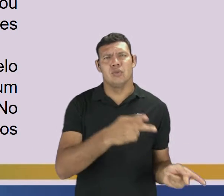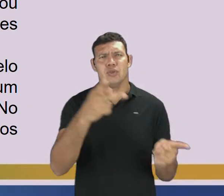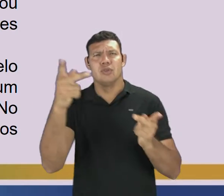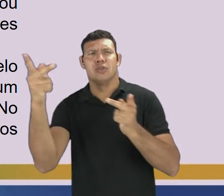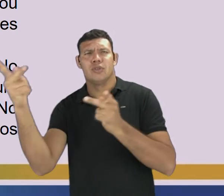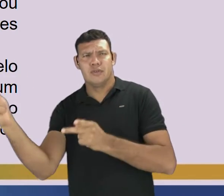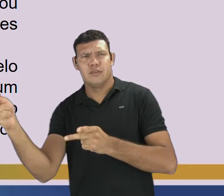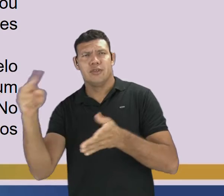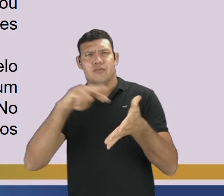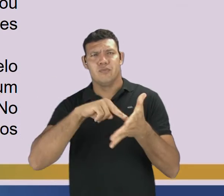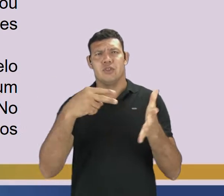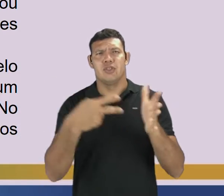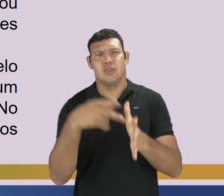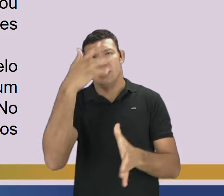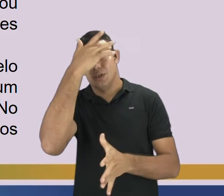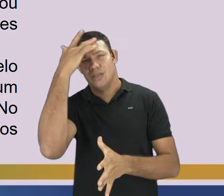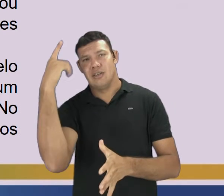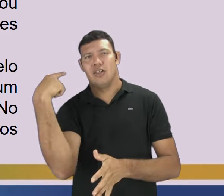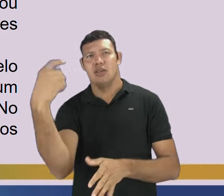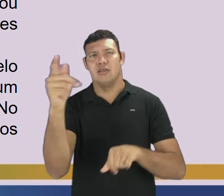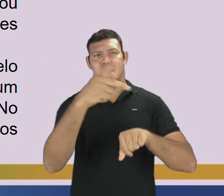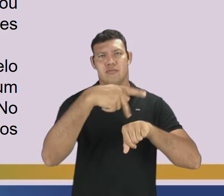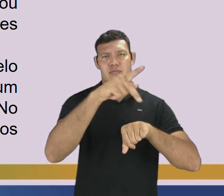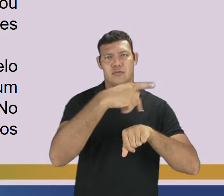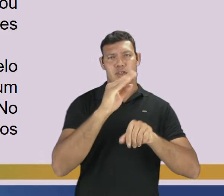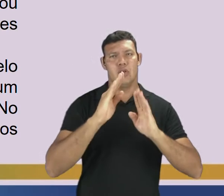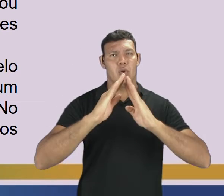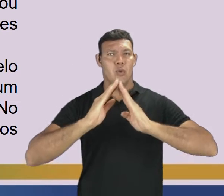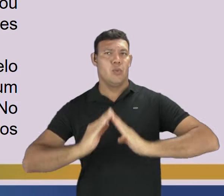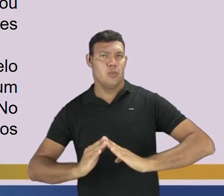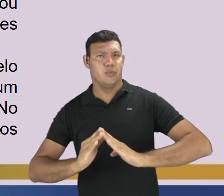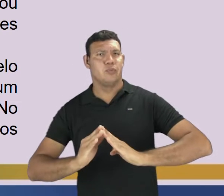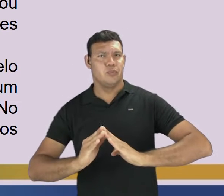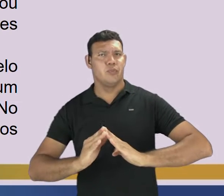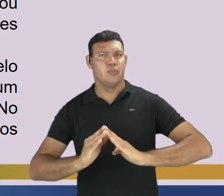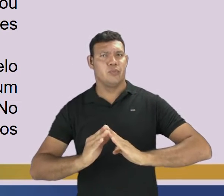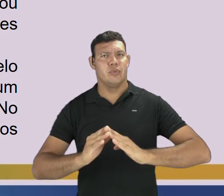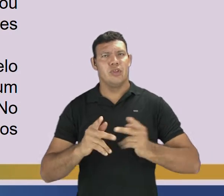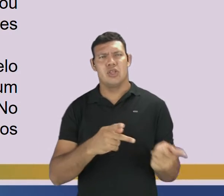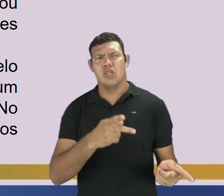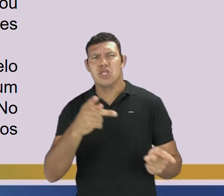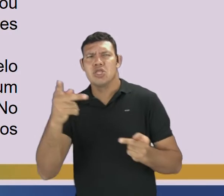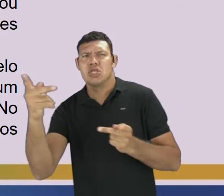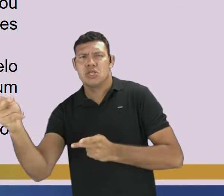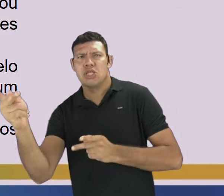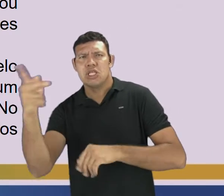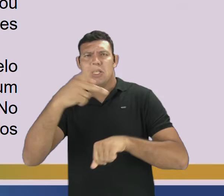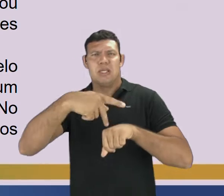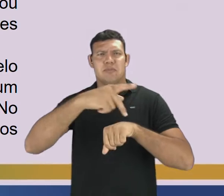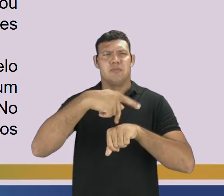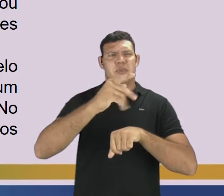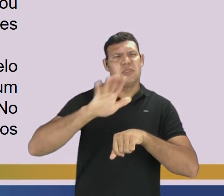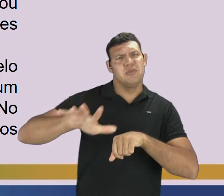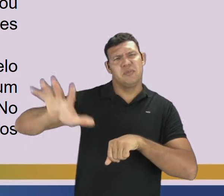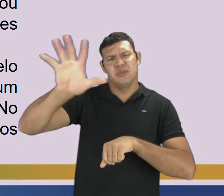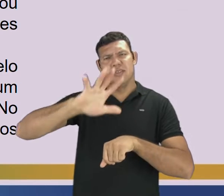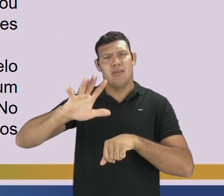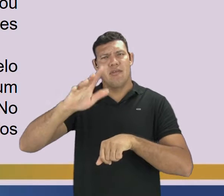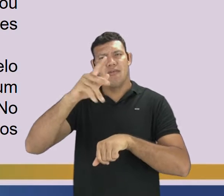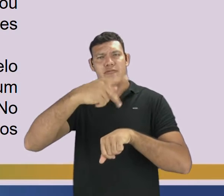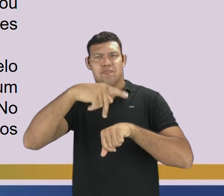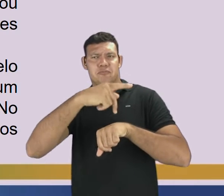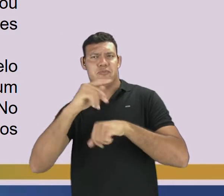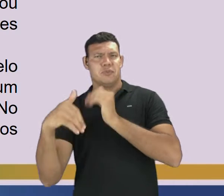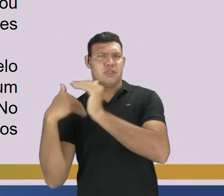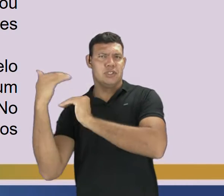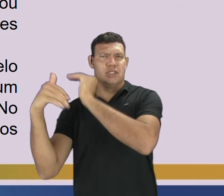né? Geralmente para países desenvolvidos. E as migrações internas, elas se caracterizam pelo